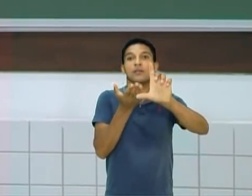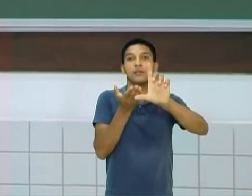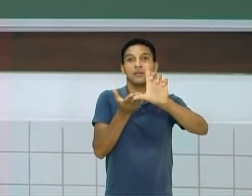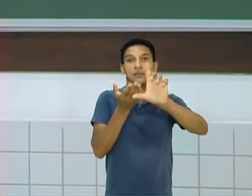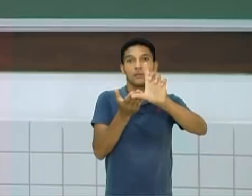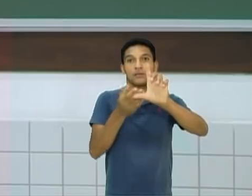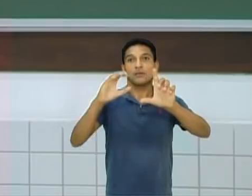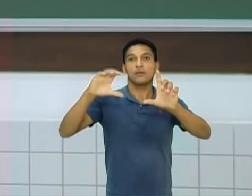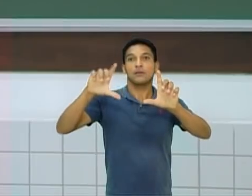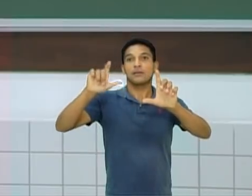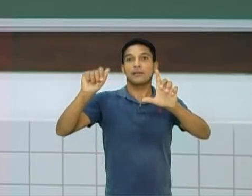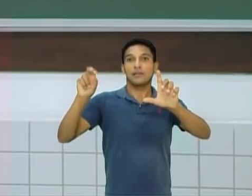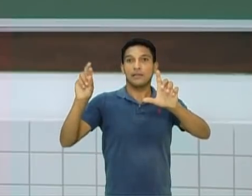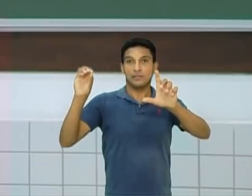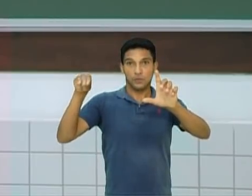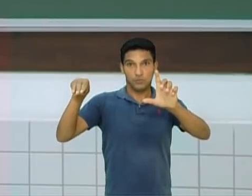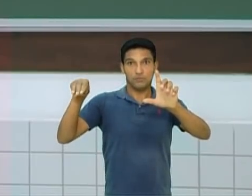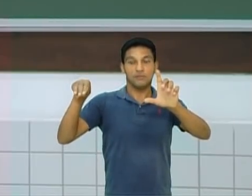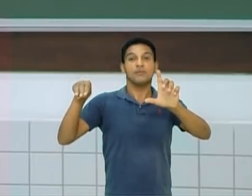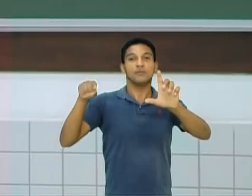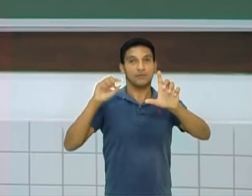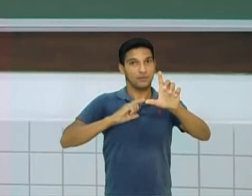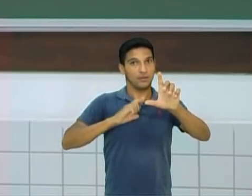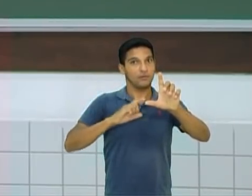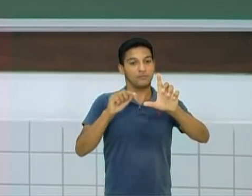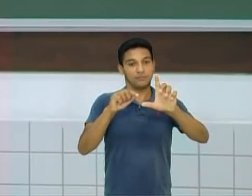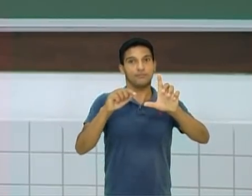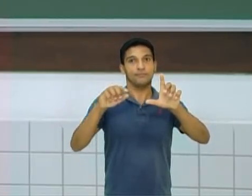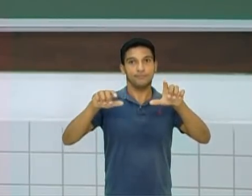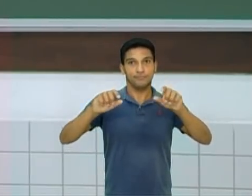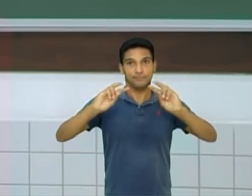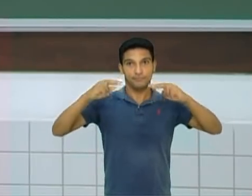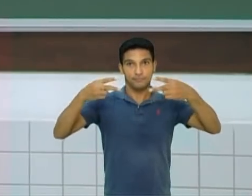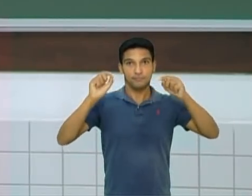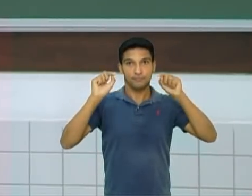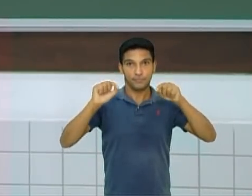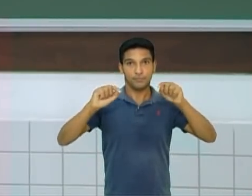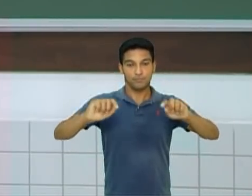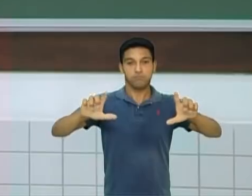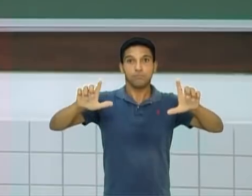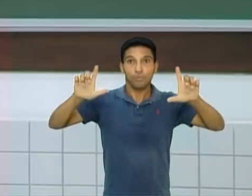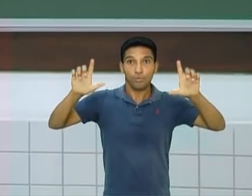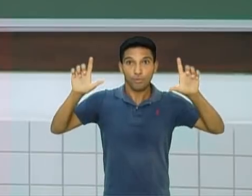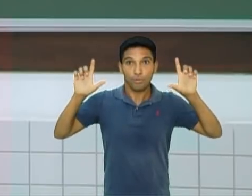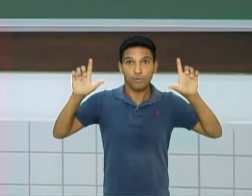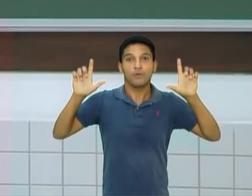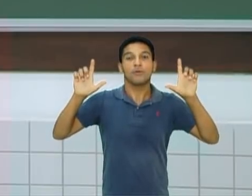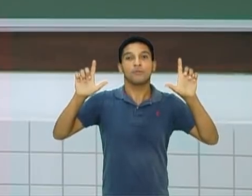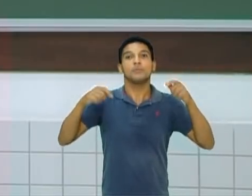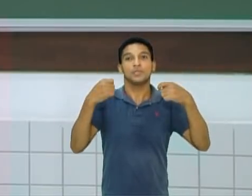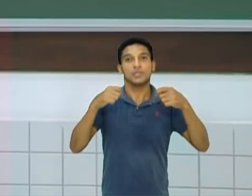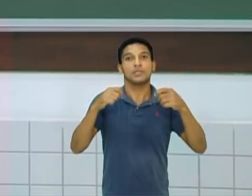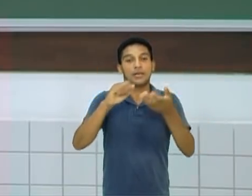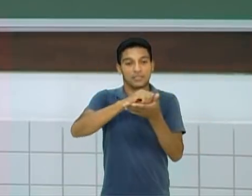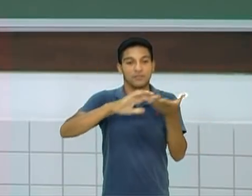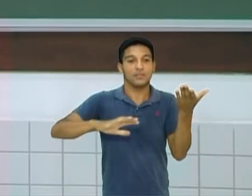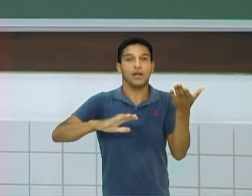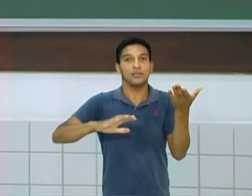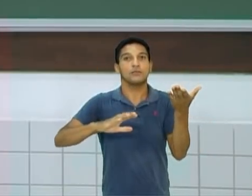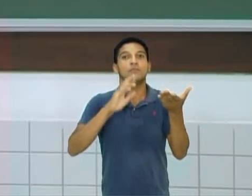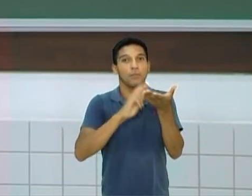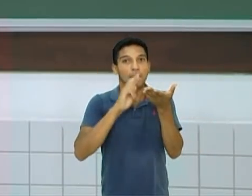plataforma onde vocês precisam realizar atividades diárias, né, de todas